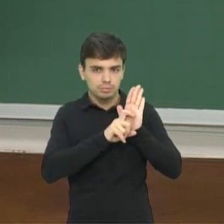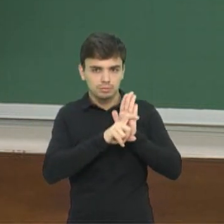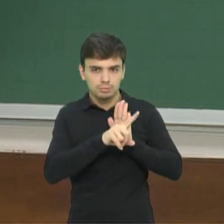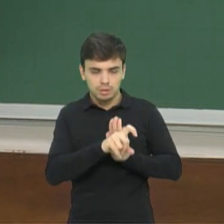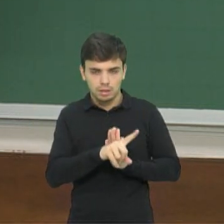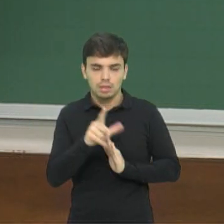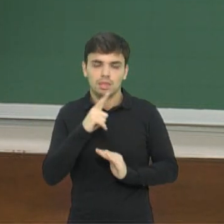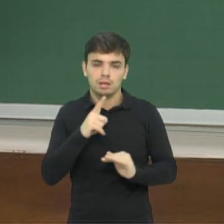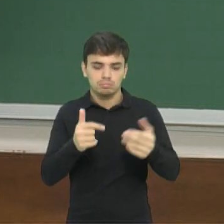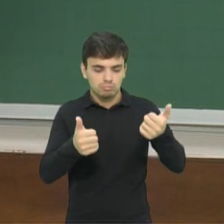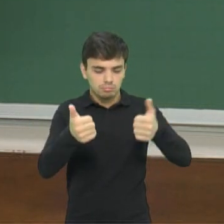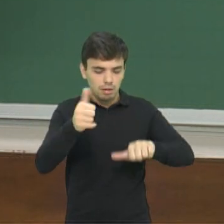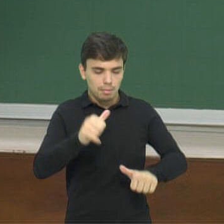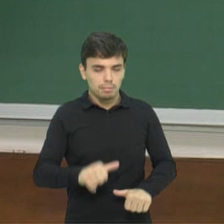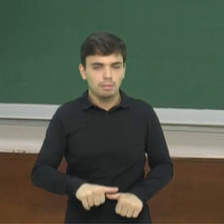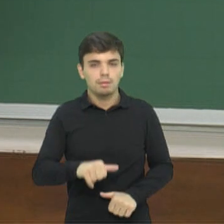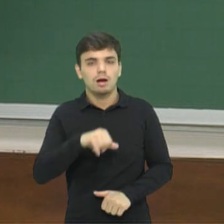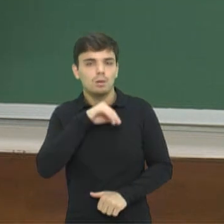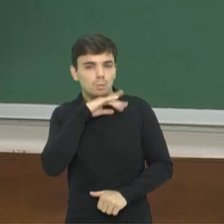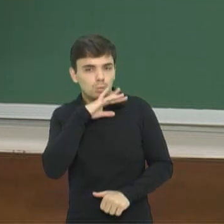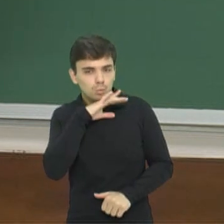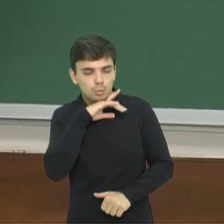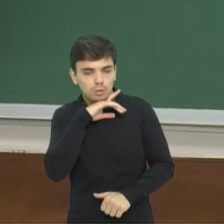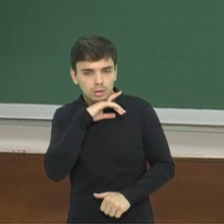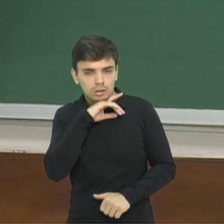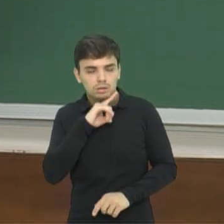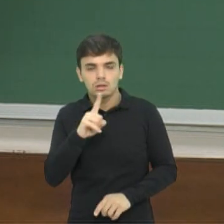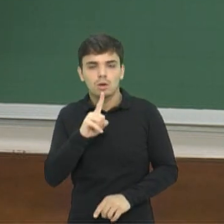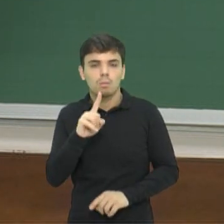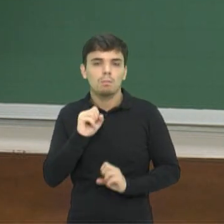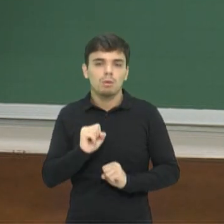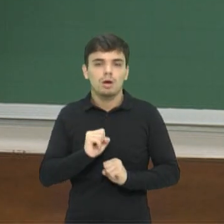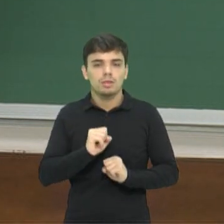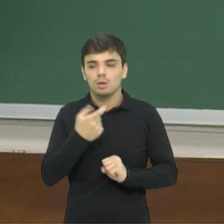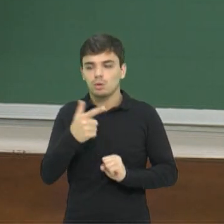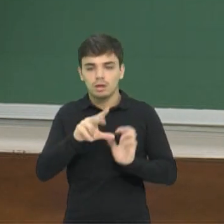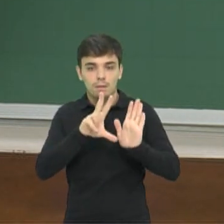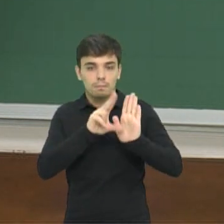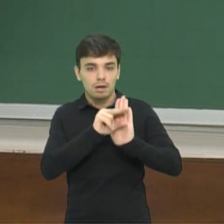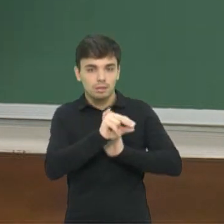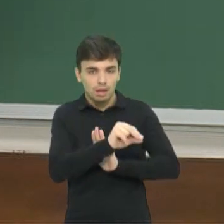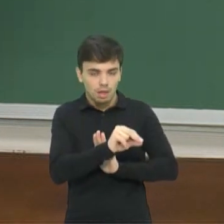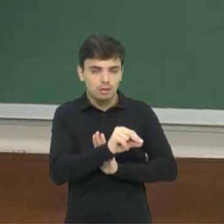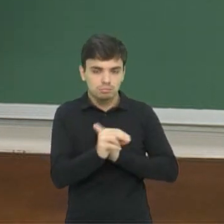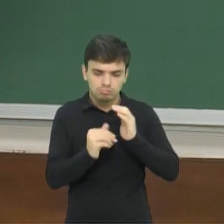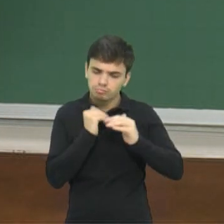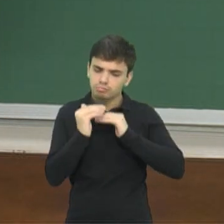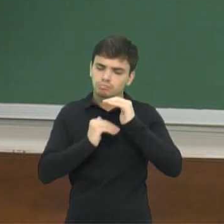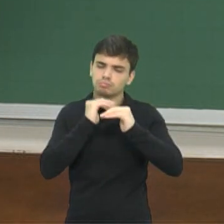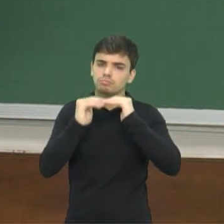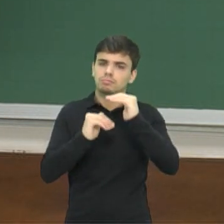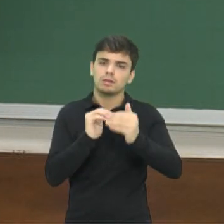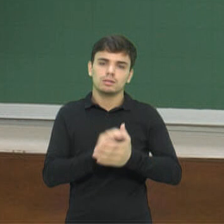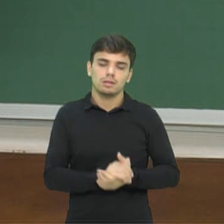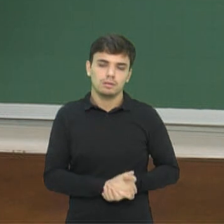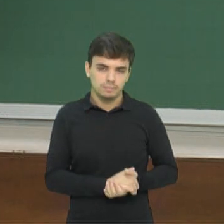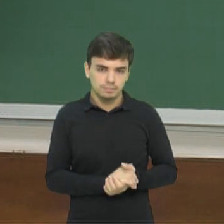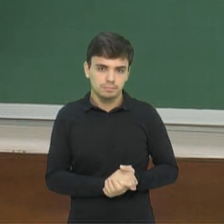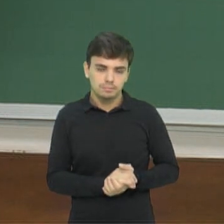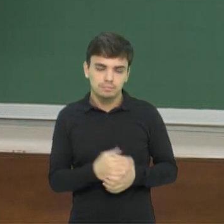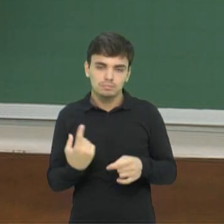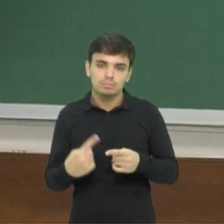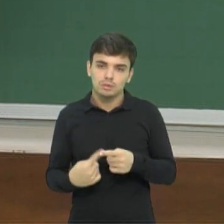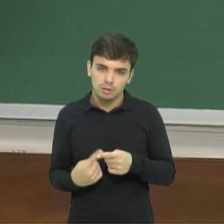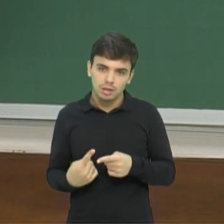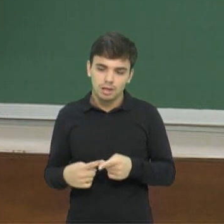uma substância tóxica que não deixa então as bactérias crescerem. Então tá vendo que tem uma zona aqui que não cresce as bactérias, tá? Por quê?